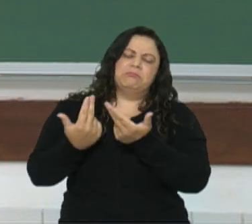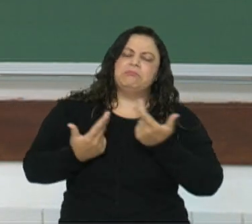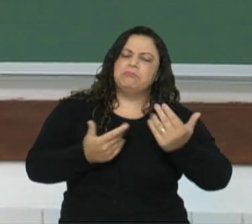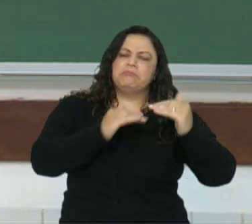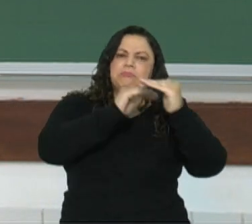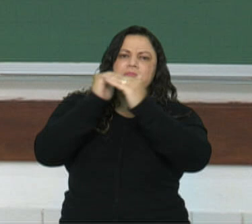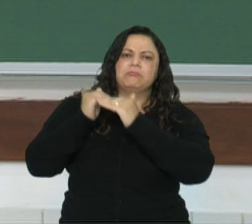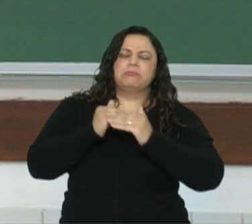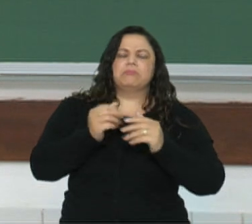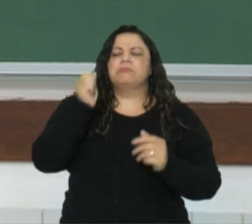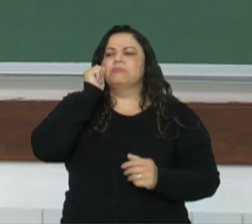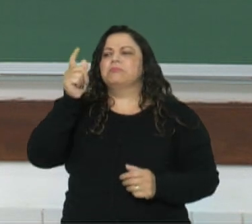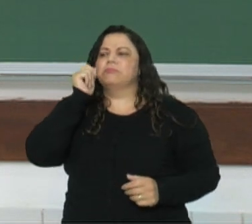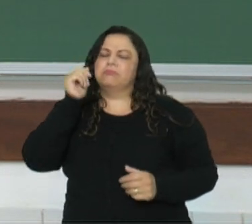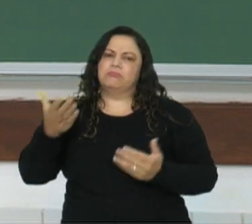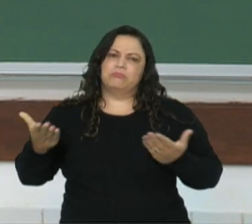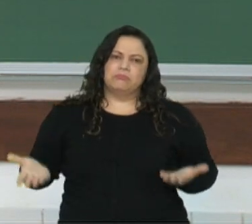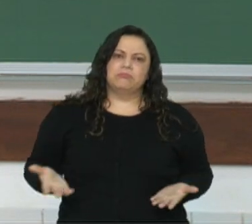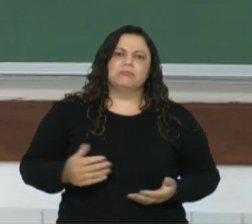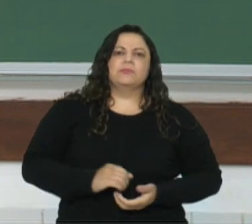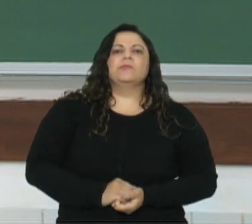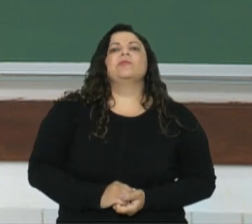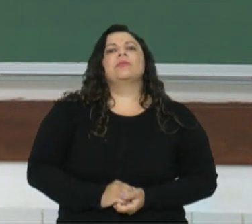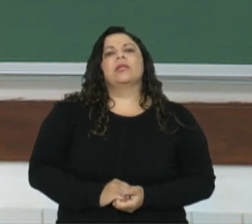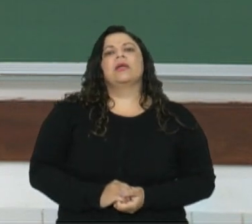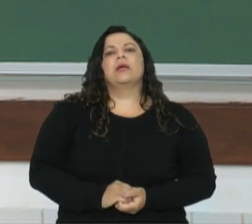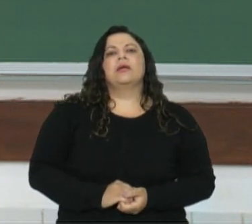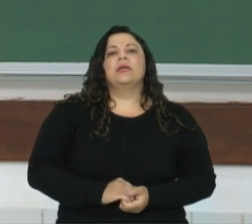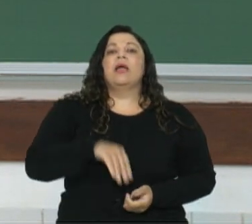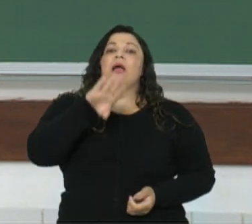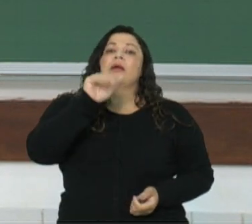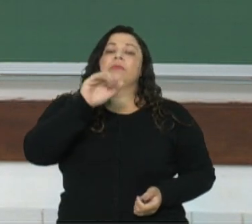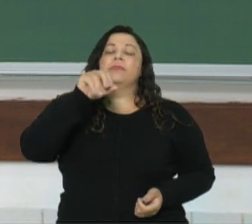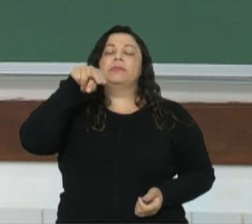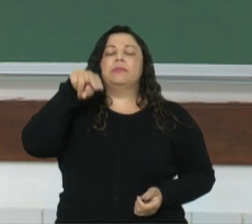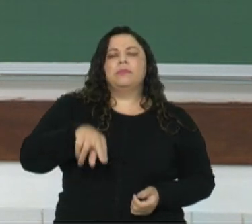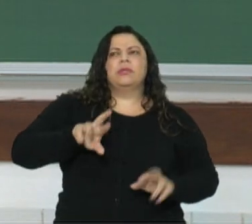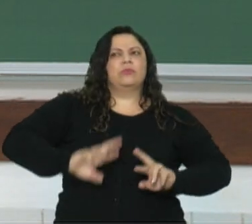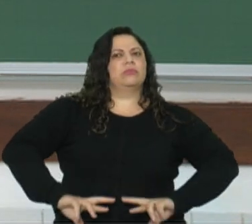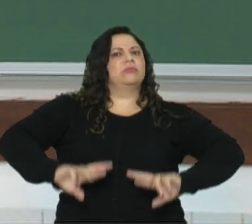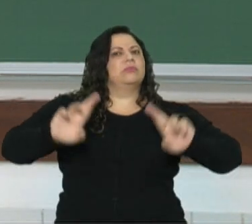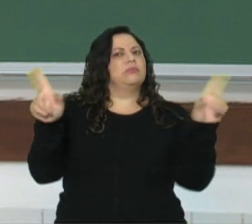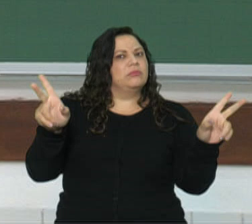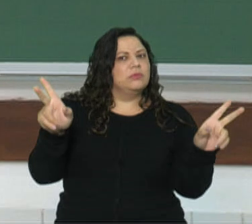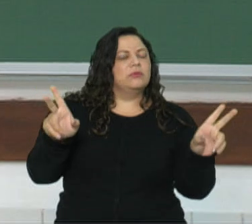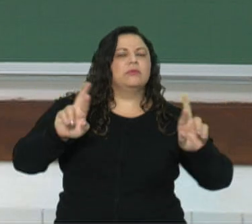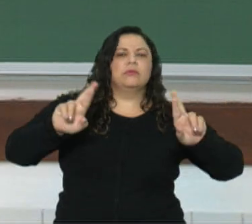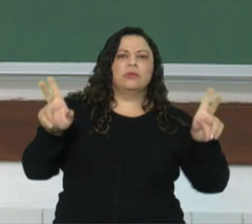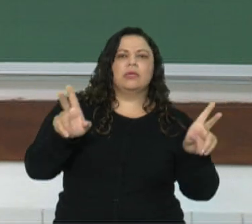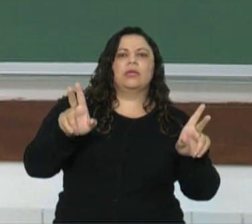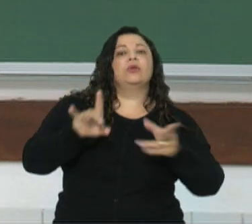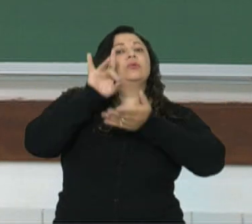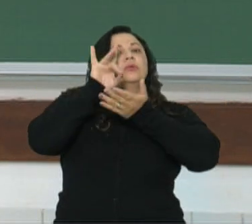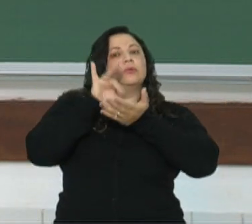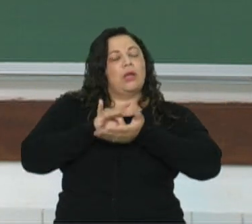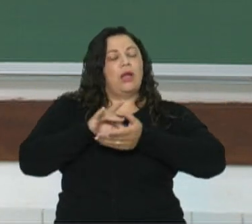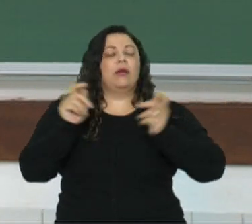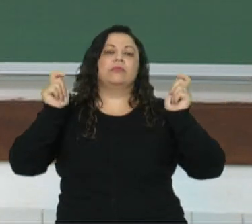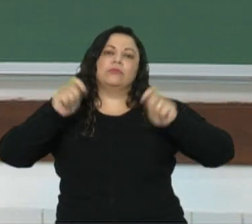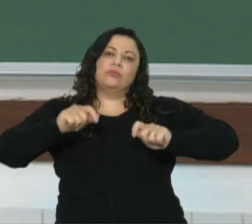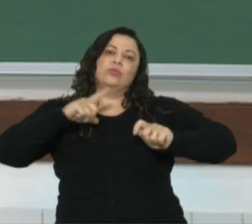são azuis. Para o Bacon, a coisa não era bem assim. De fato, tinha que